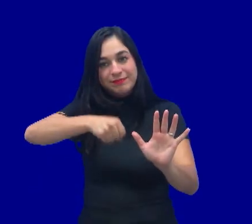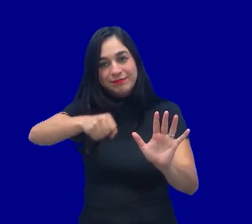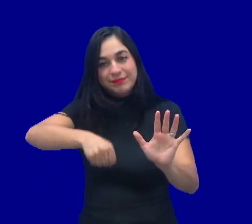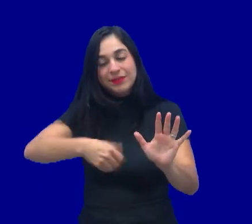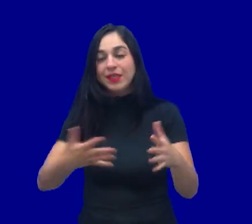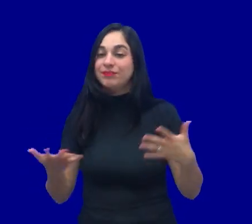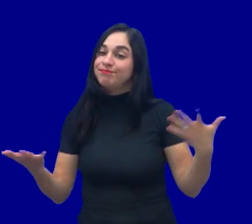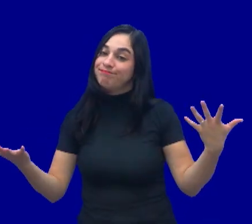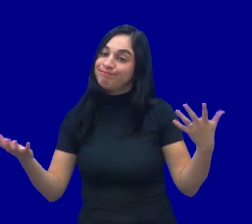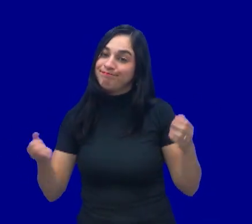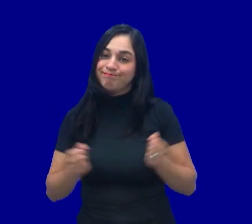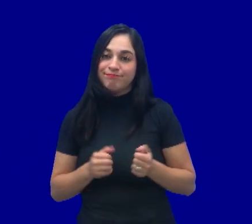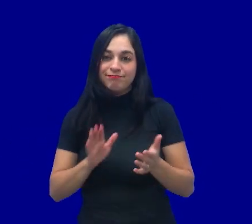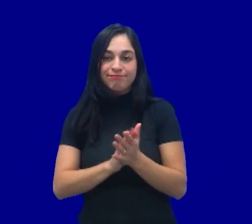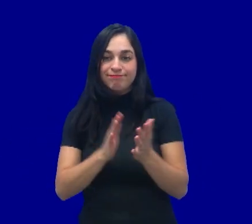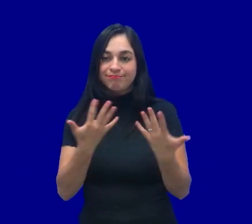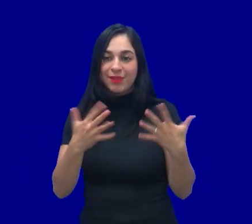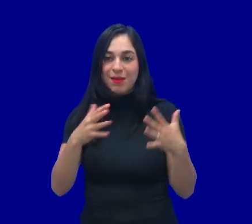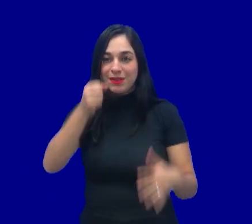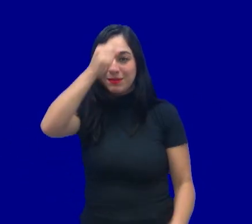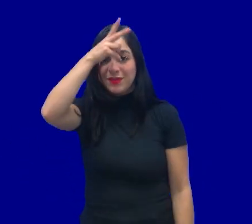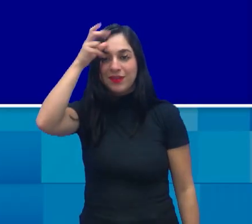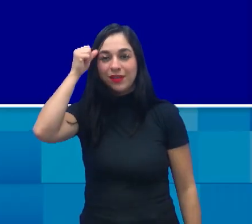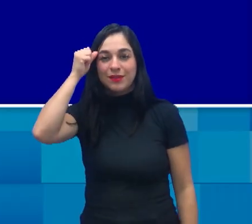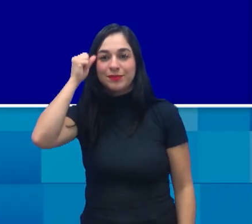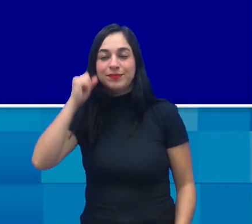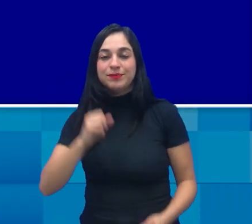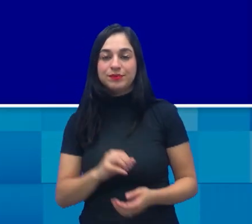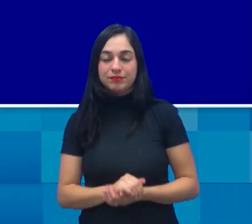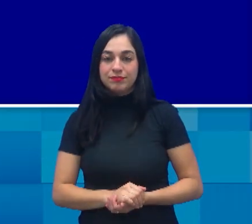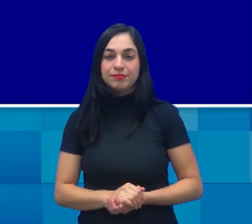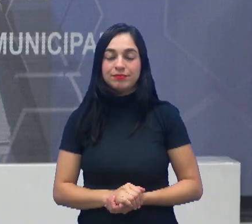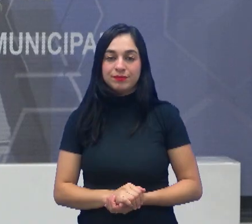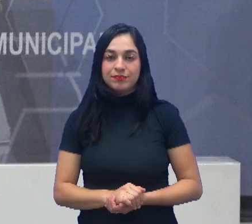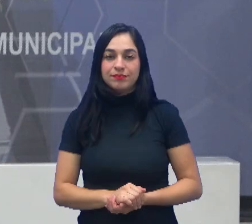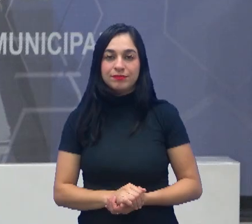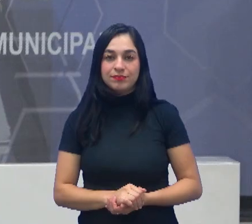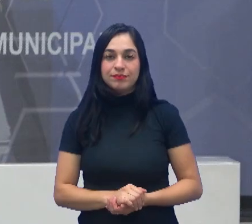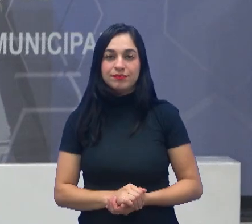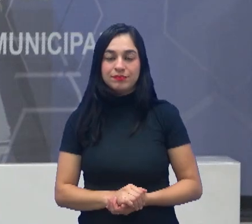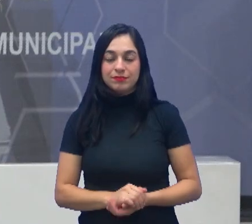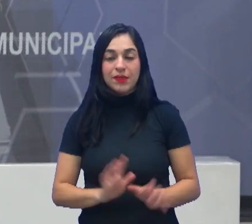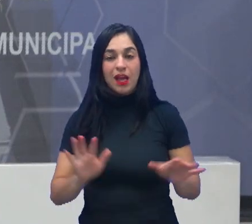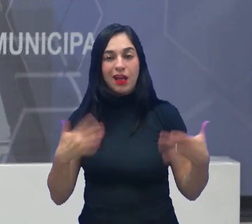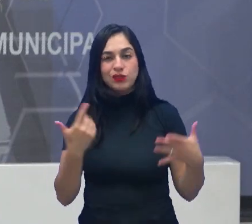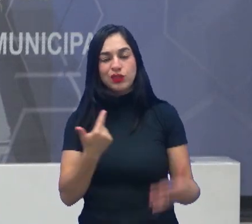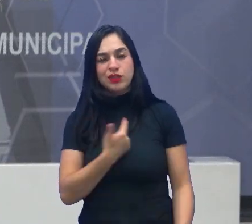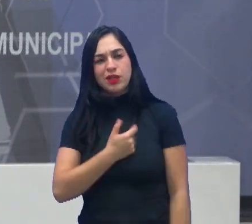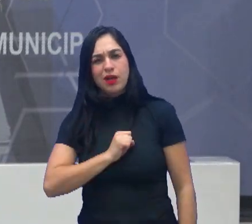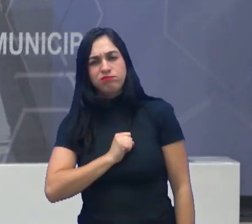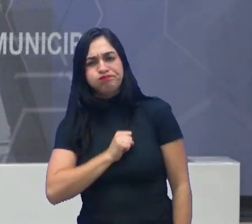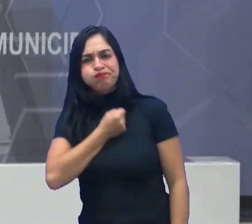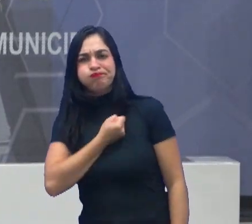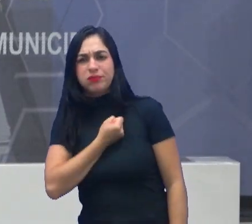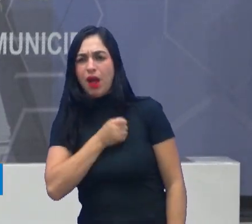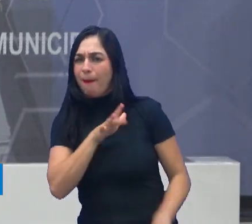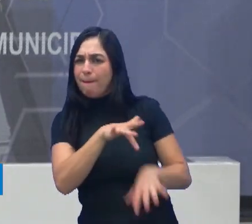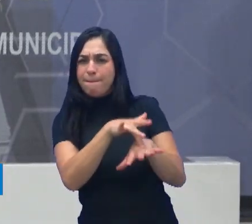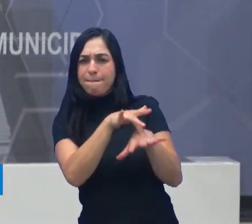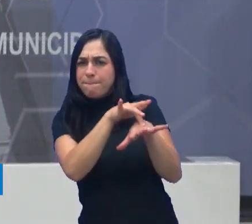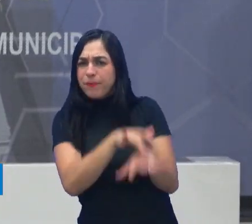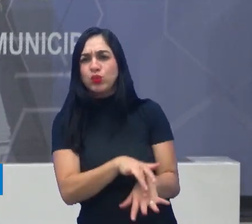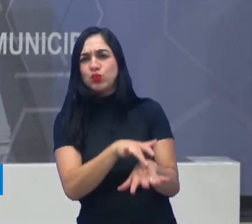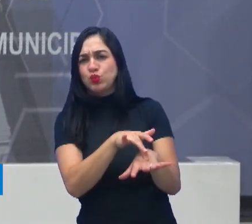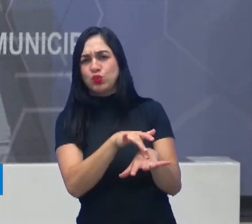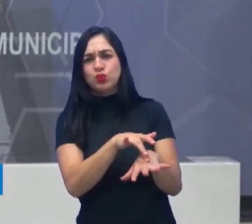Parabéns, prefeito. Pessoal, a gente fica realmente revoltado com esse tipo de situação, porque mostra que não